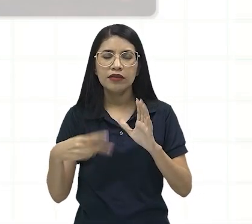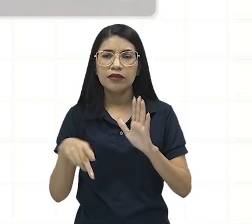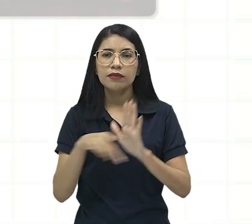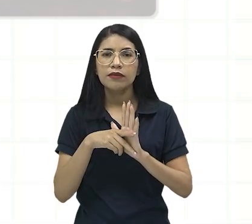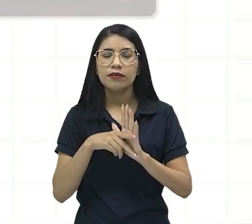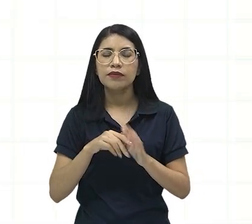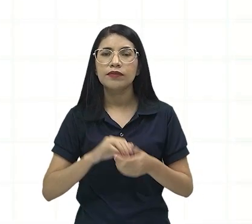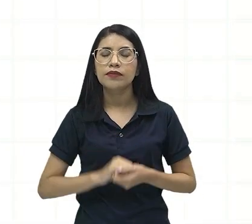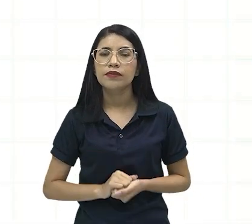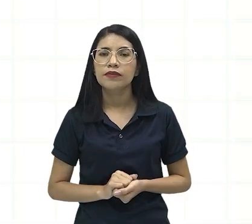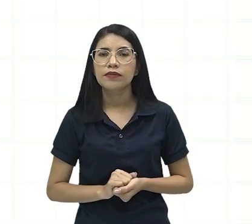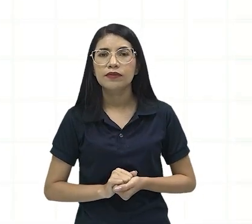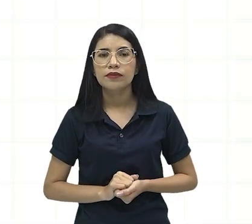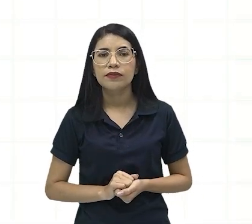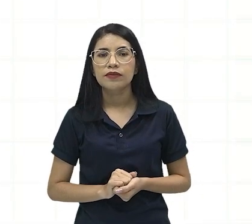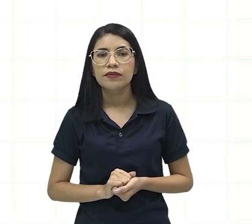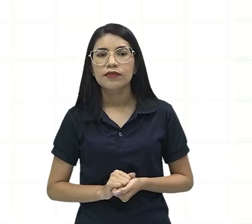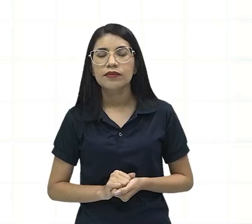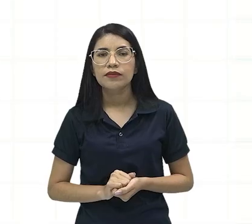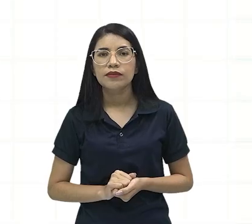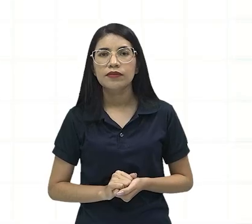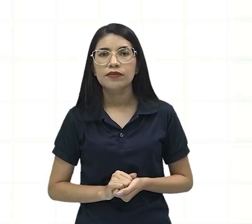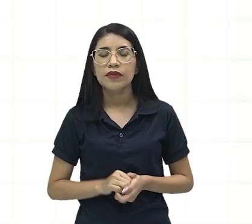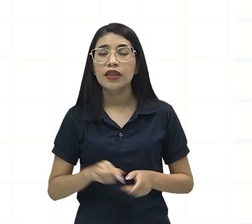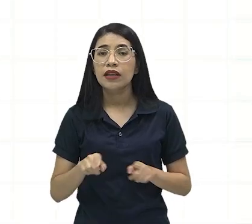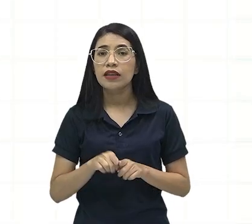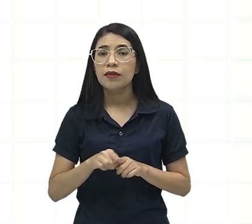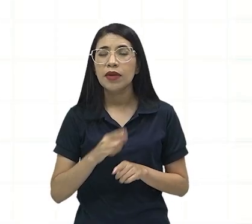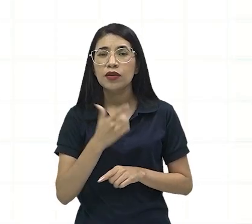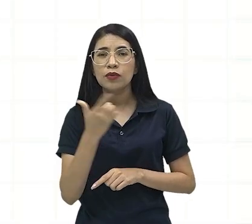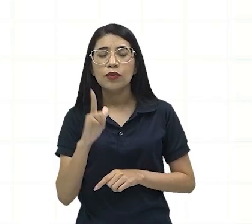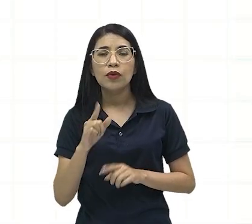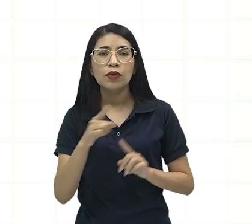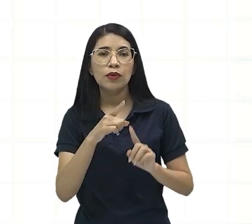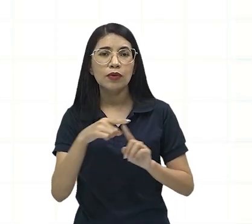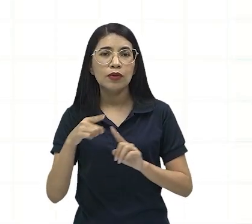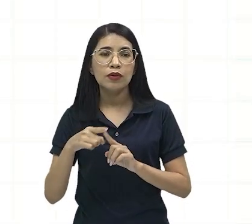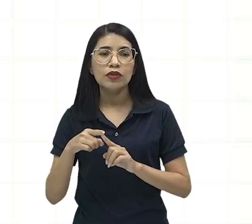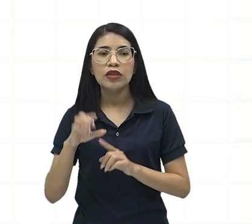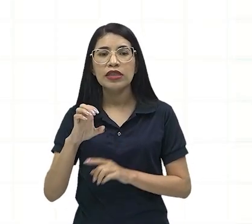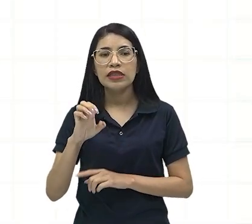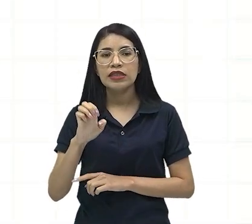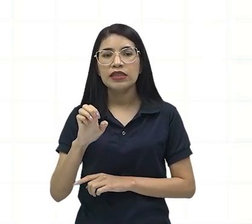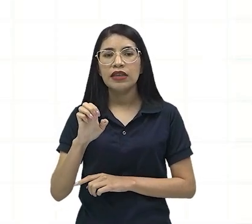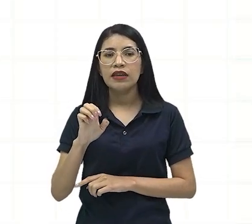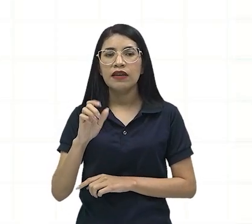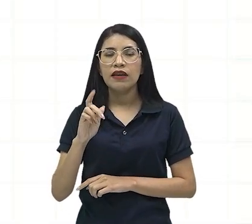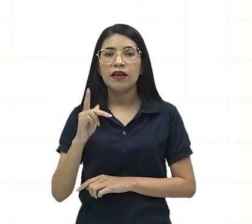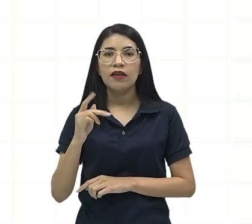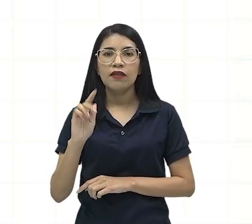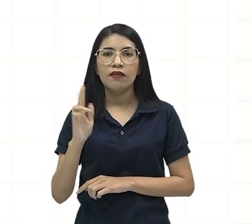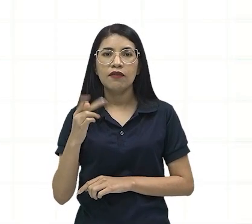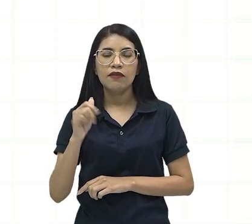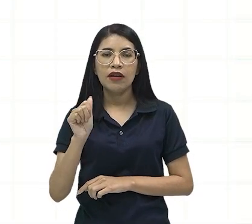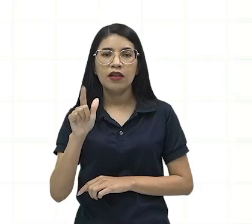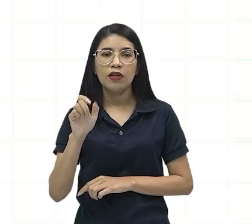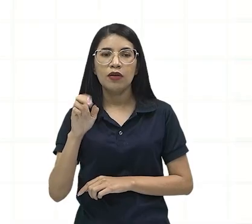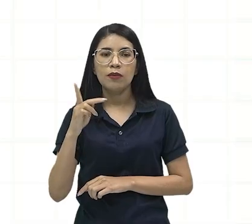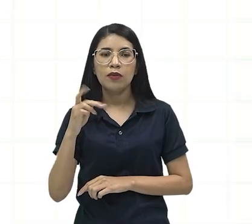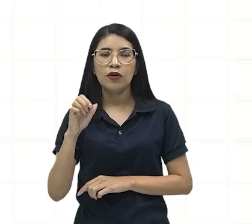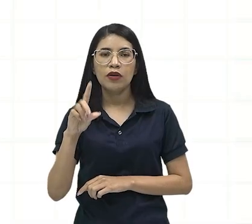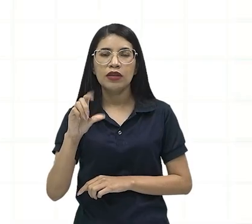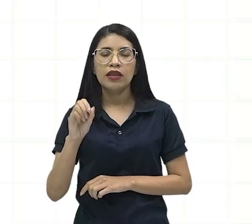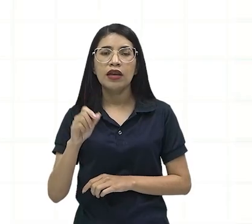bem esses indivíduos, tá? Também tem a classificação dos cefalópodas, em que inclui aqui já